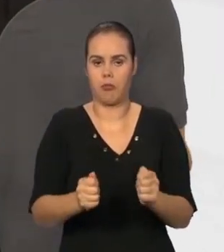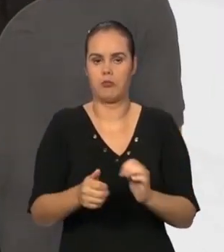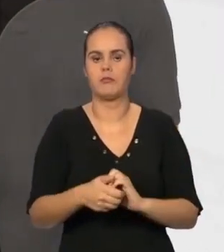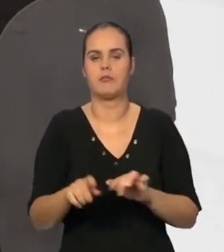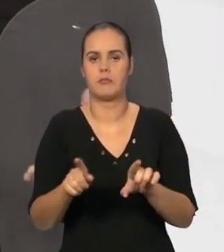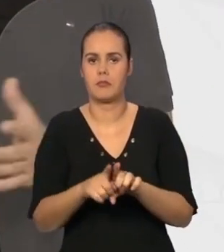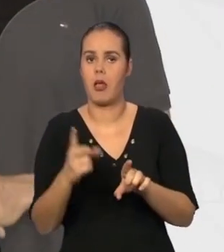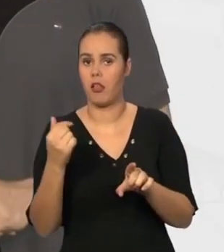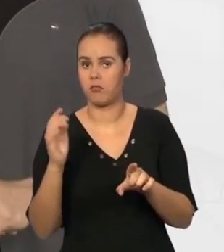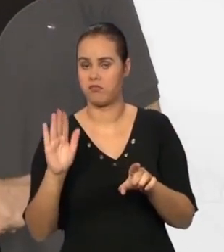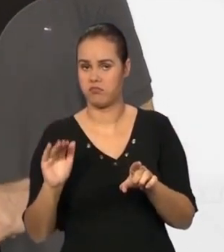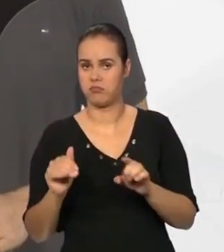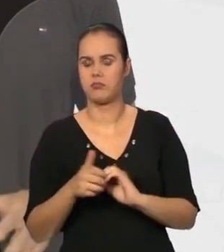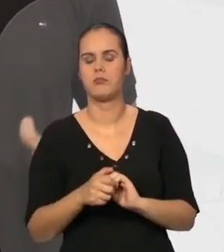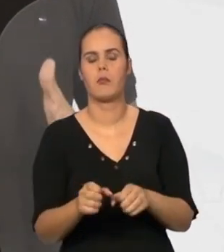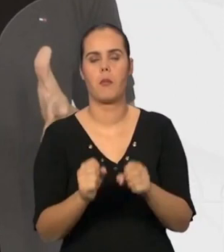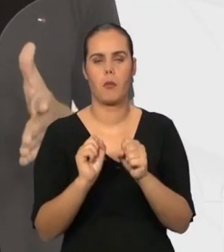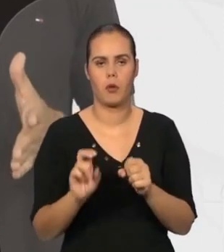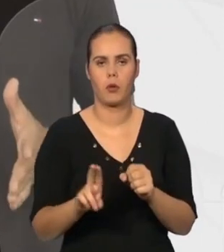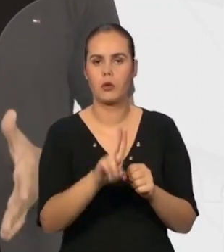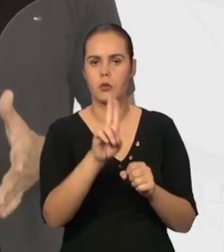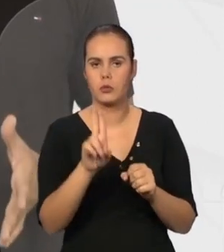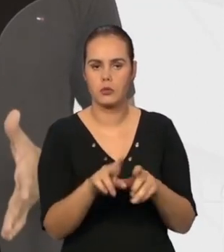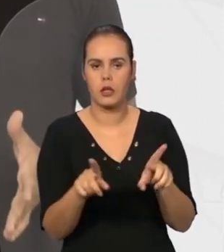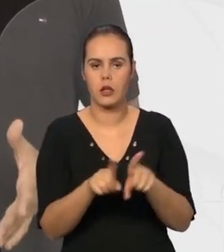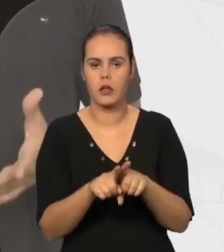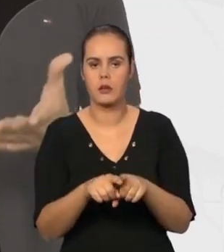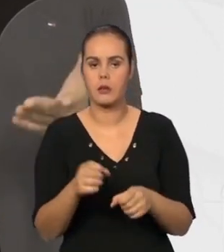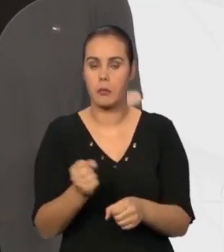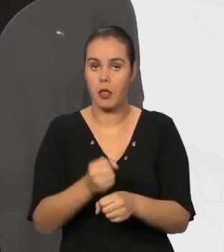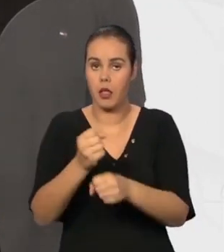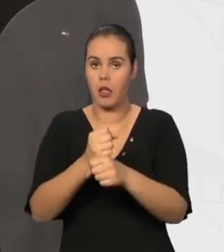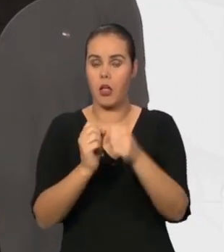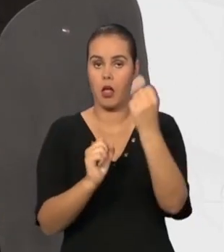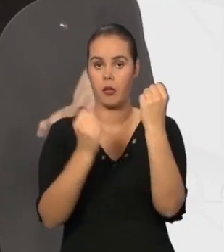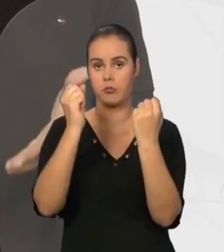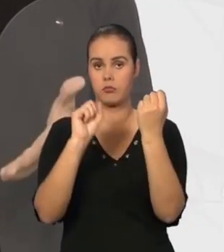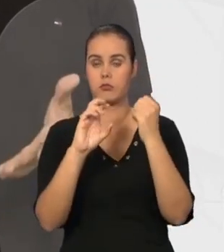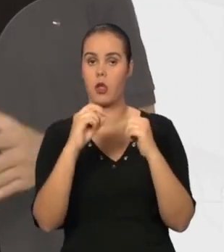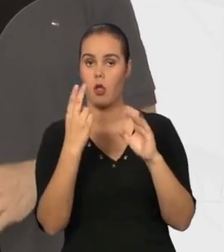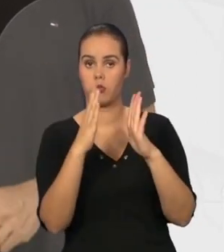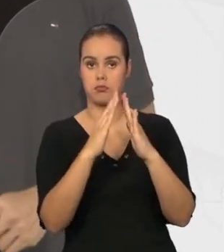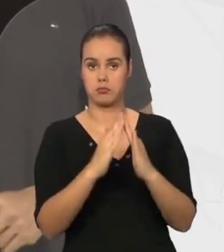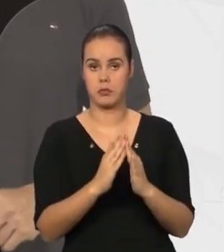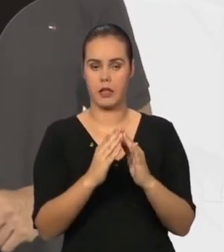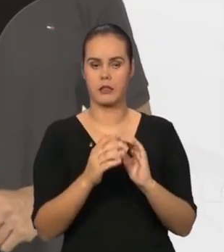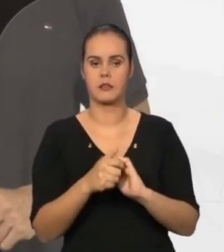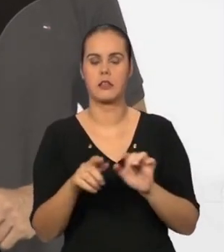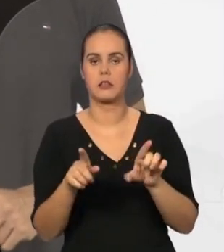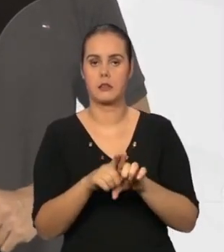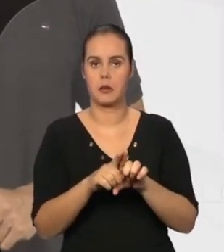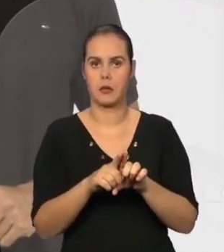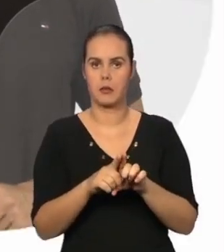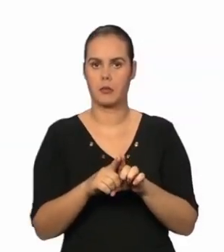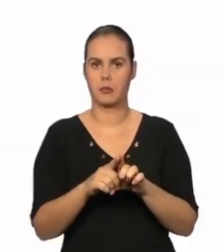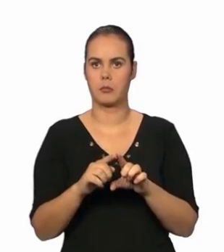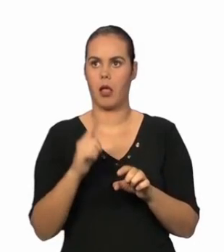Esses elementos podem ser utilizados em construções industriais ou residenciais de pequeno ou grande porte.